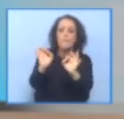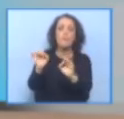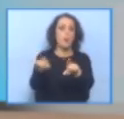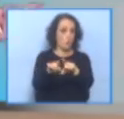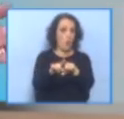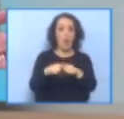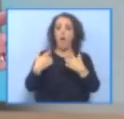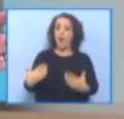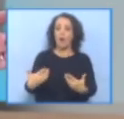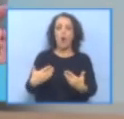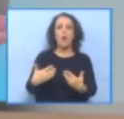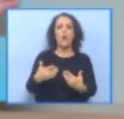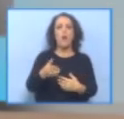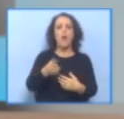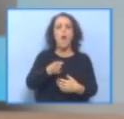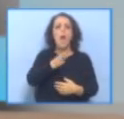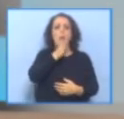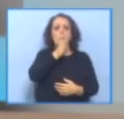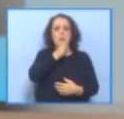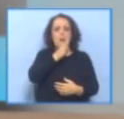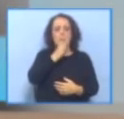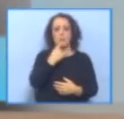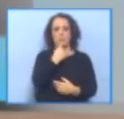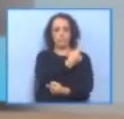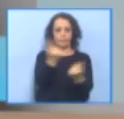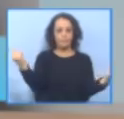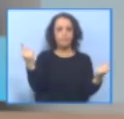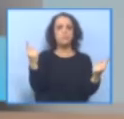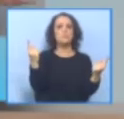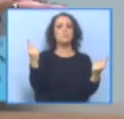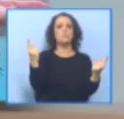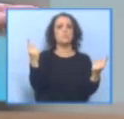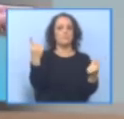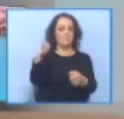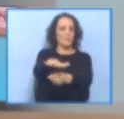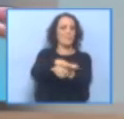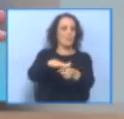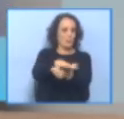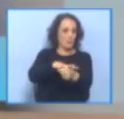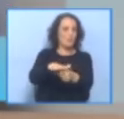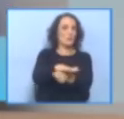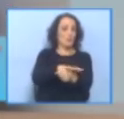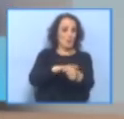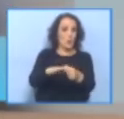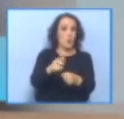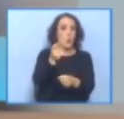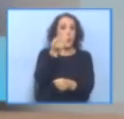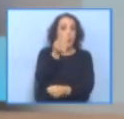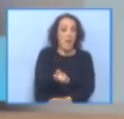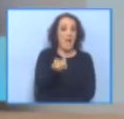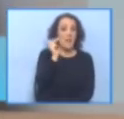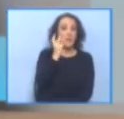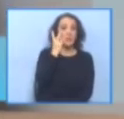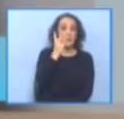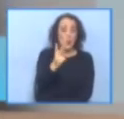também os autarcas de Amarante a denunciar um caso com praticamente quase 2 anos em que a